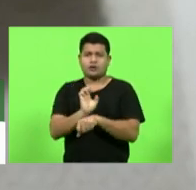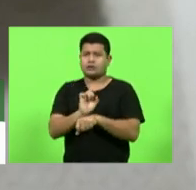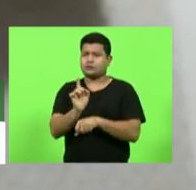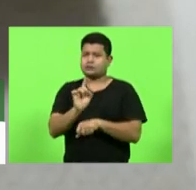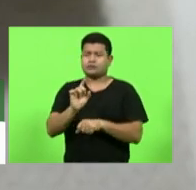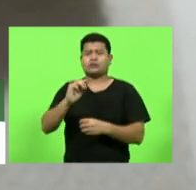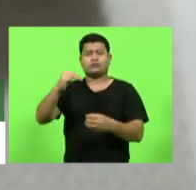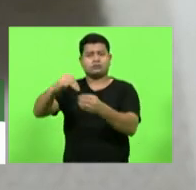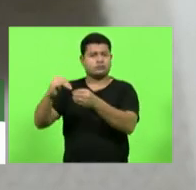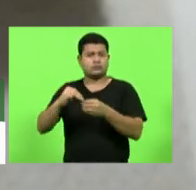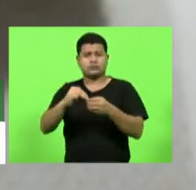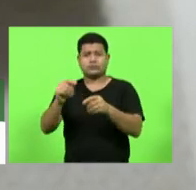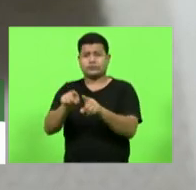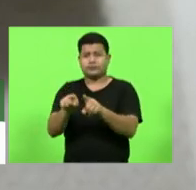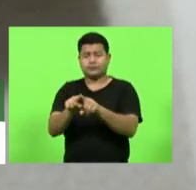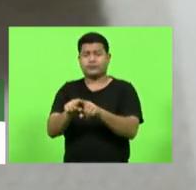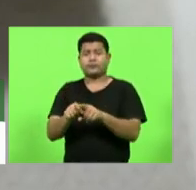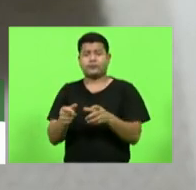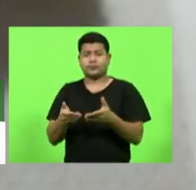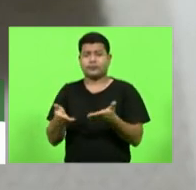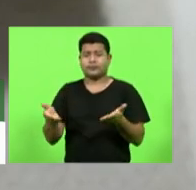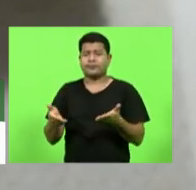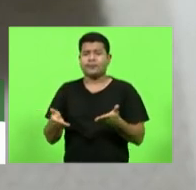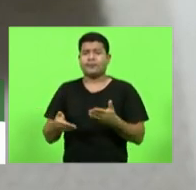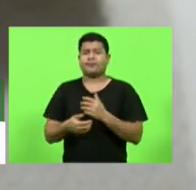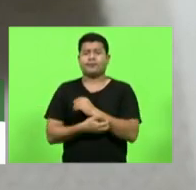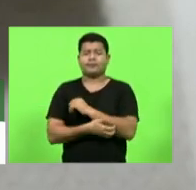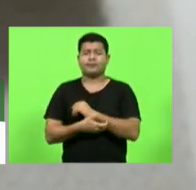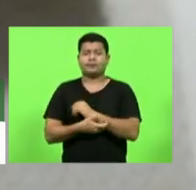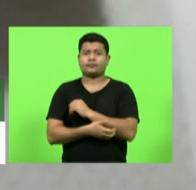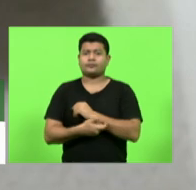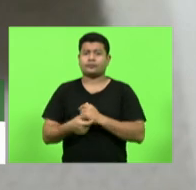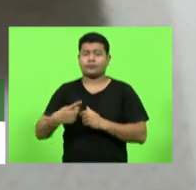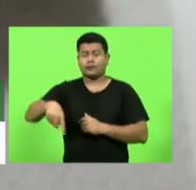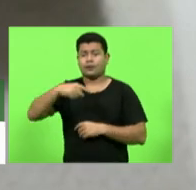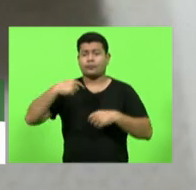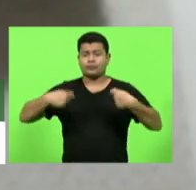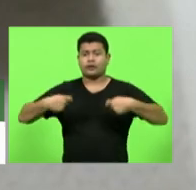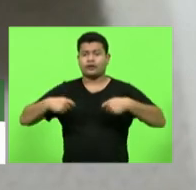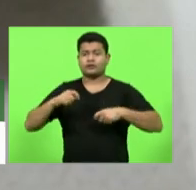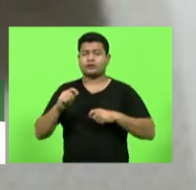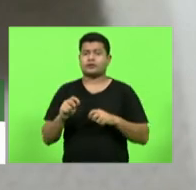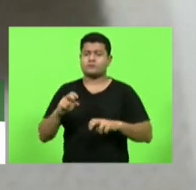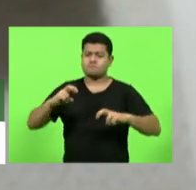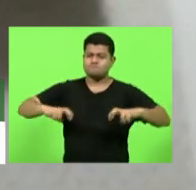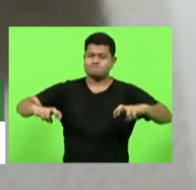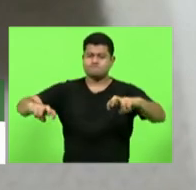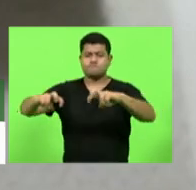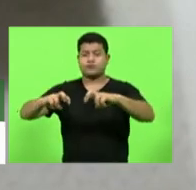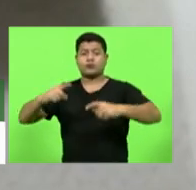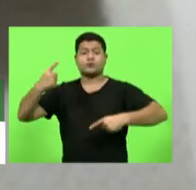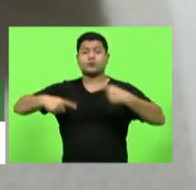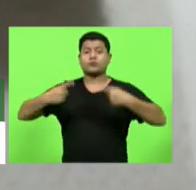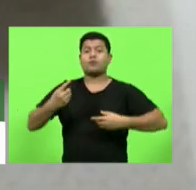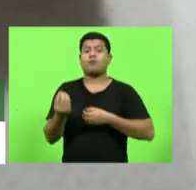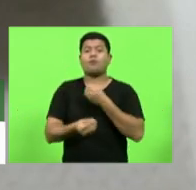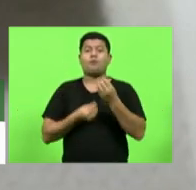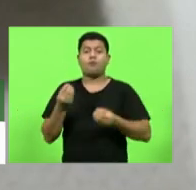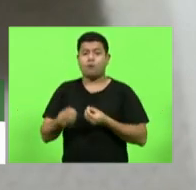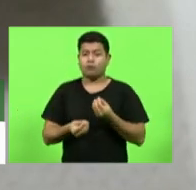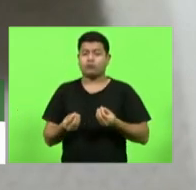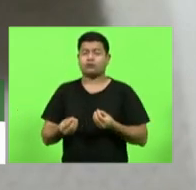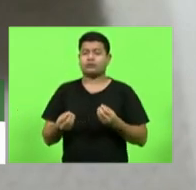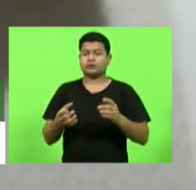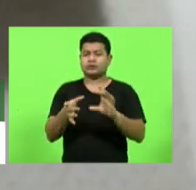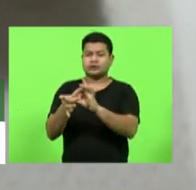de Educação, eles têm essas dificuldades. Nós precisamos sentar todos, discutirmos como fazer essa ligação